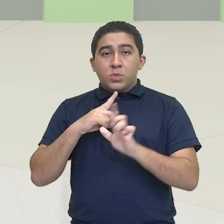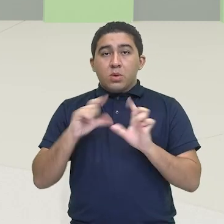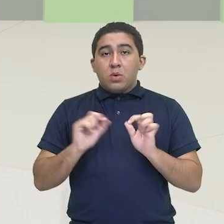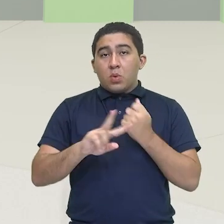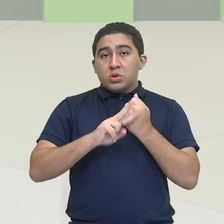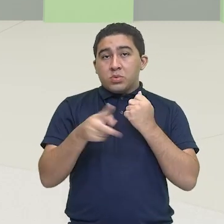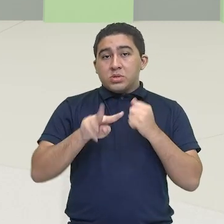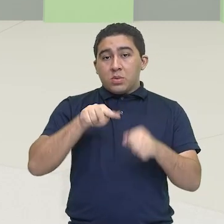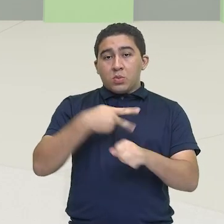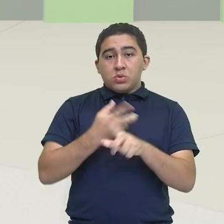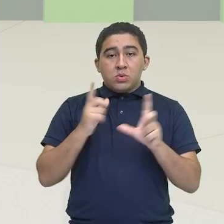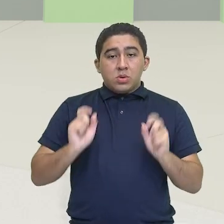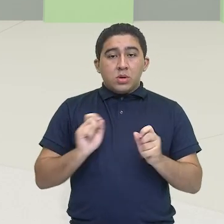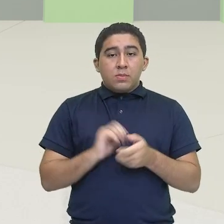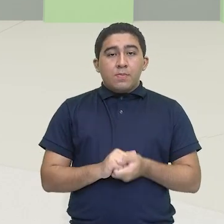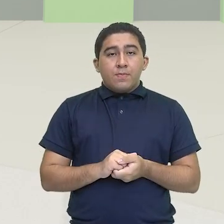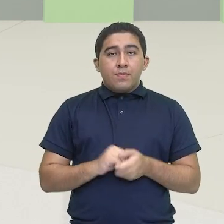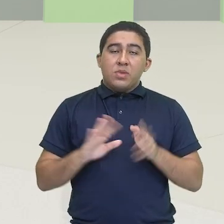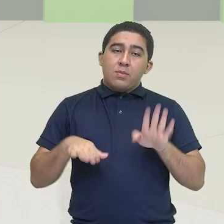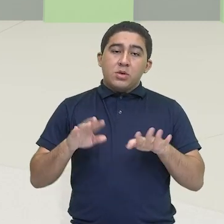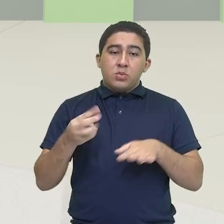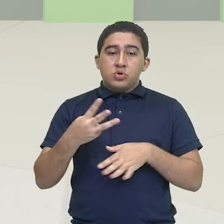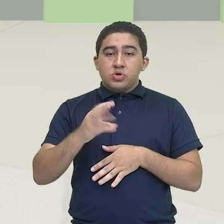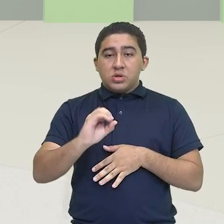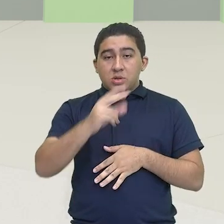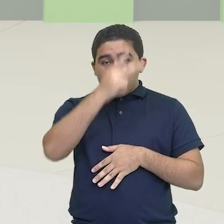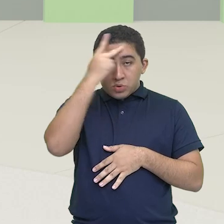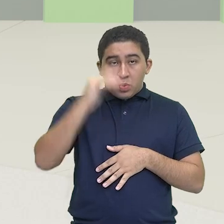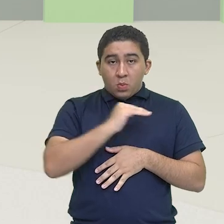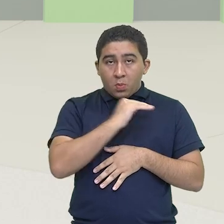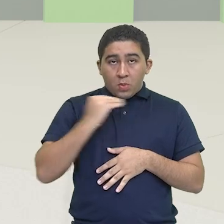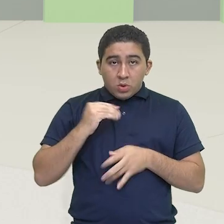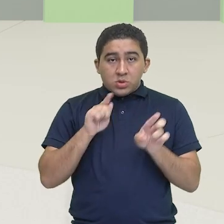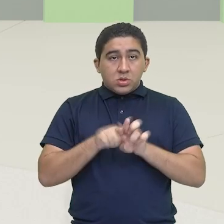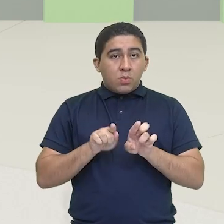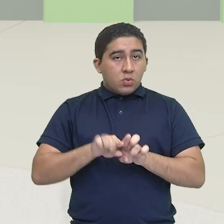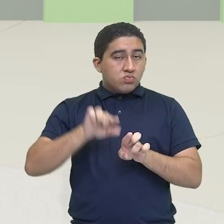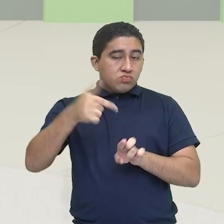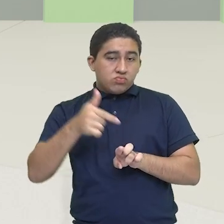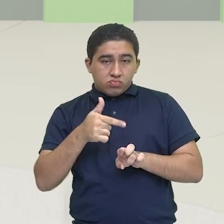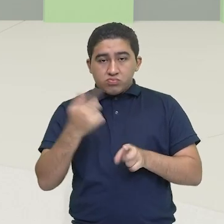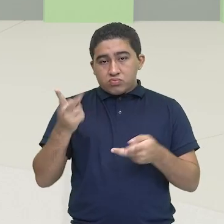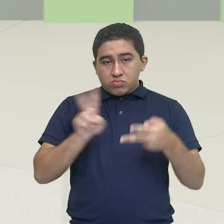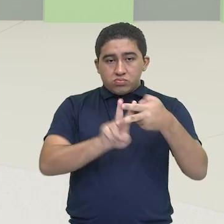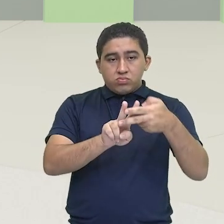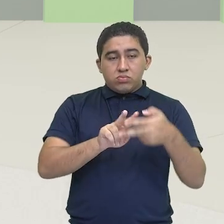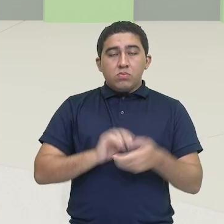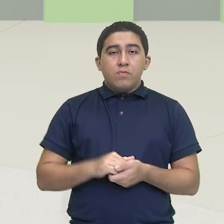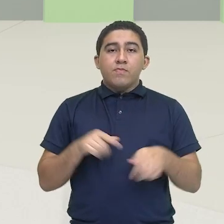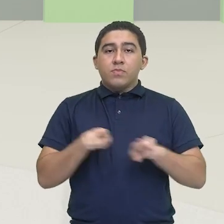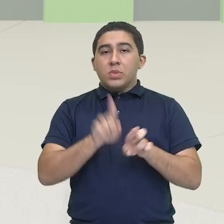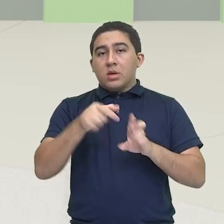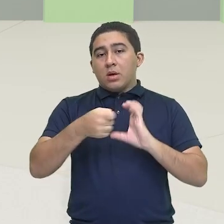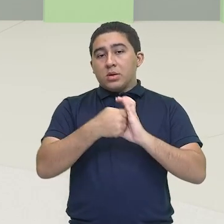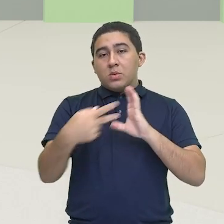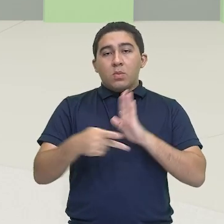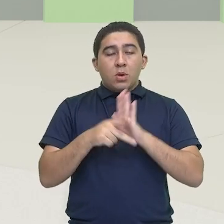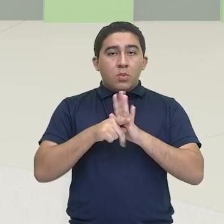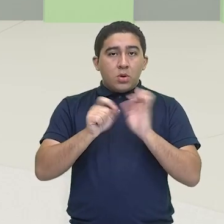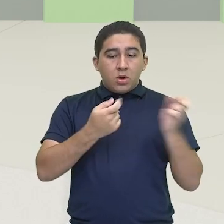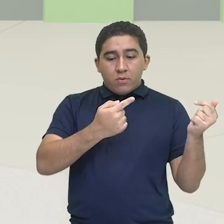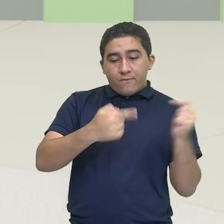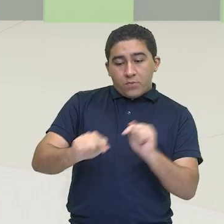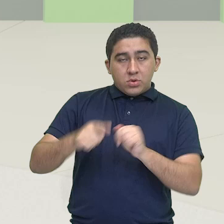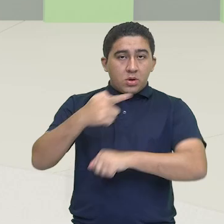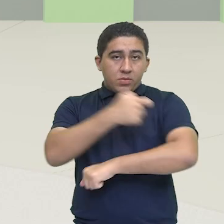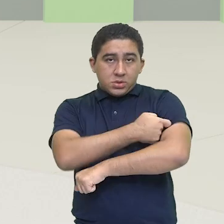inclusive, cerca de 30 mortos, entre outros presos, né? E assim caracteriza-se a revolta da